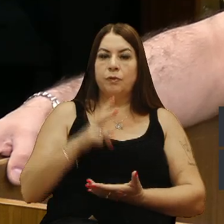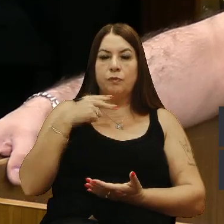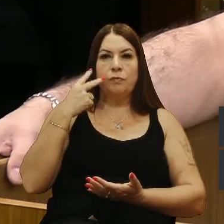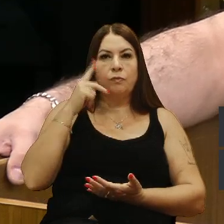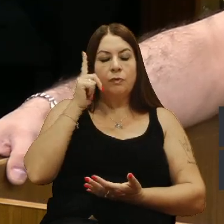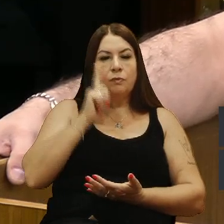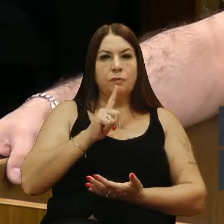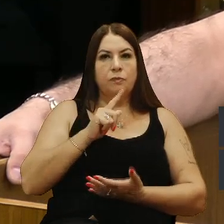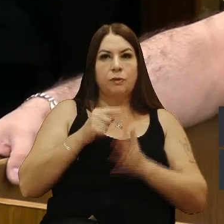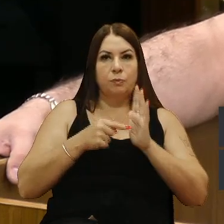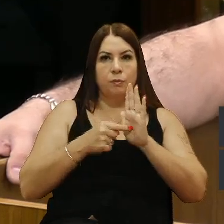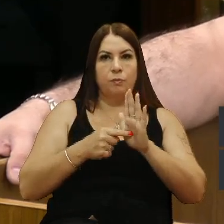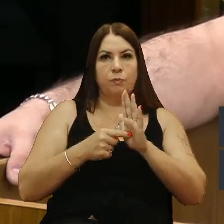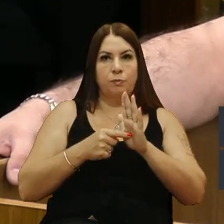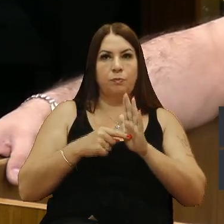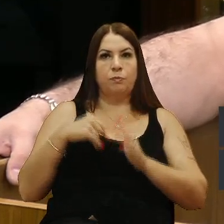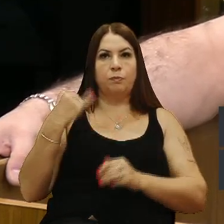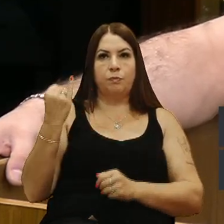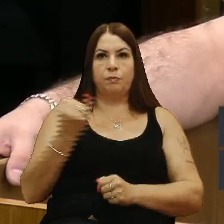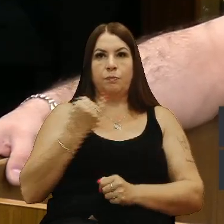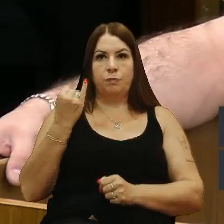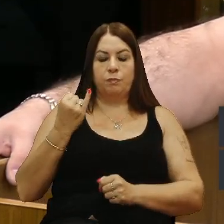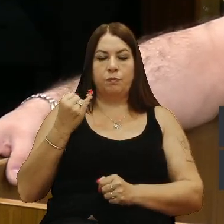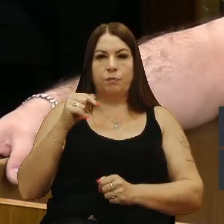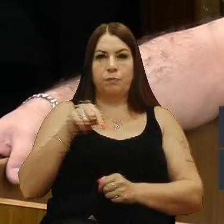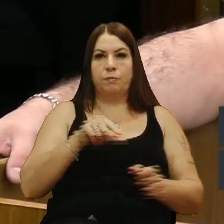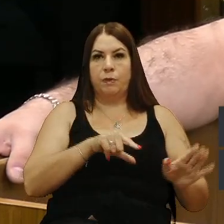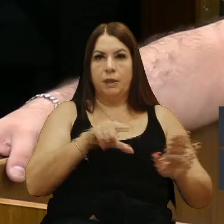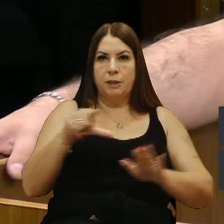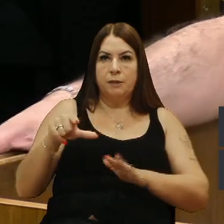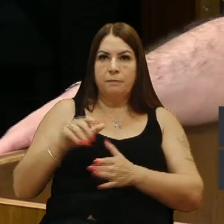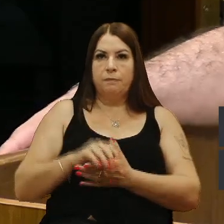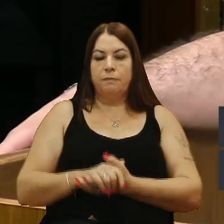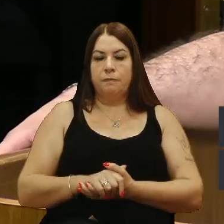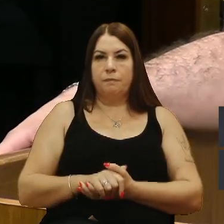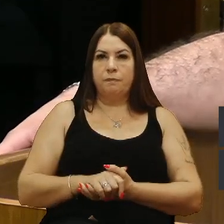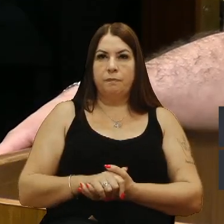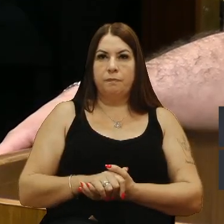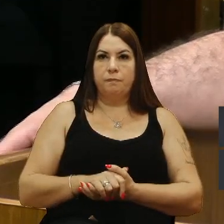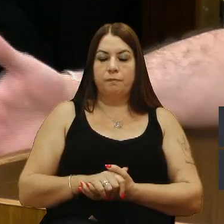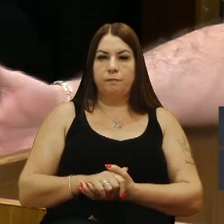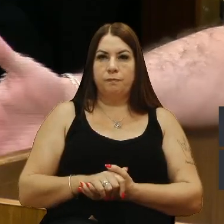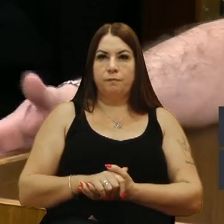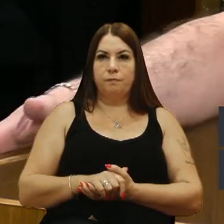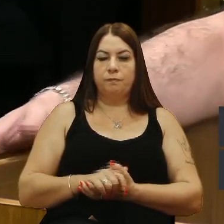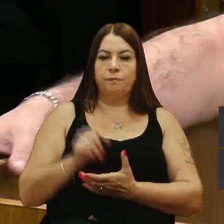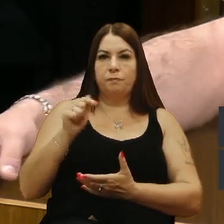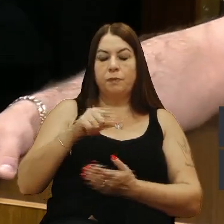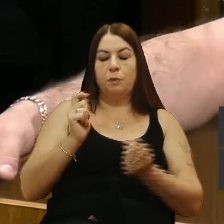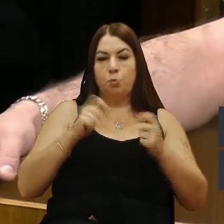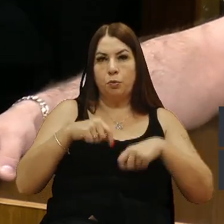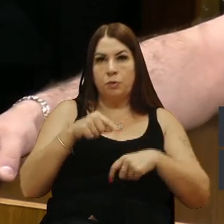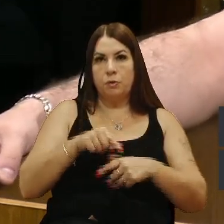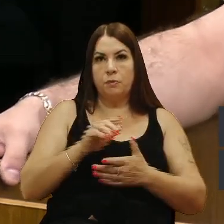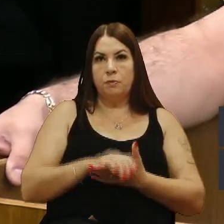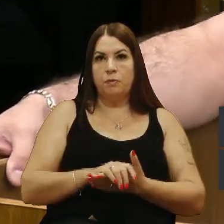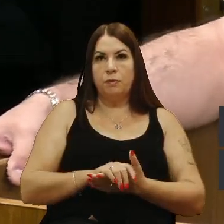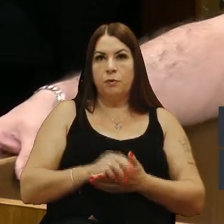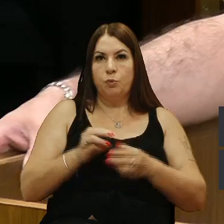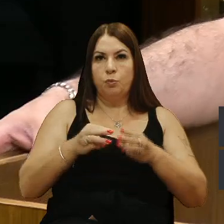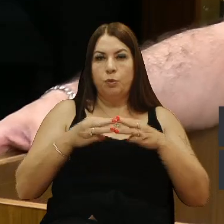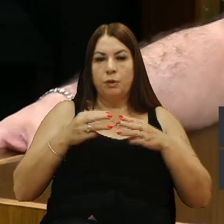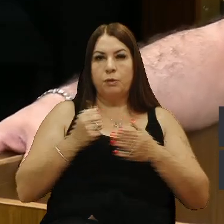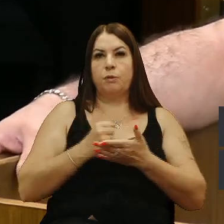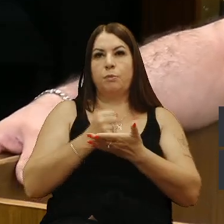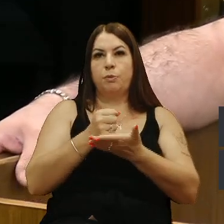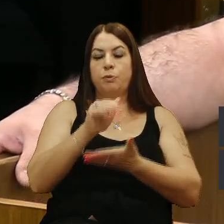Lucas, ele trouxe uma questão muito importante, que essa semana vai vir, possivelmente essa semana vem a moção de apoio